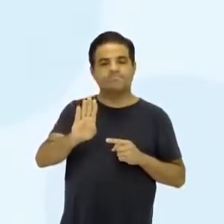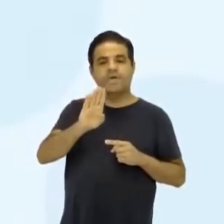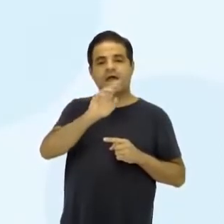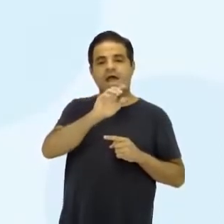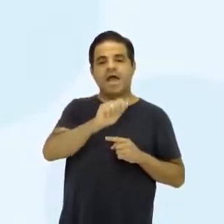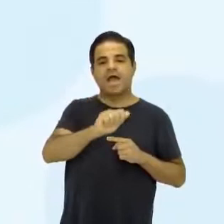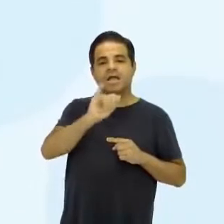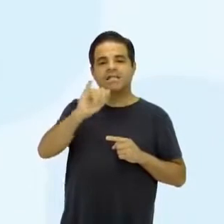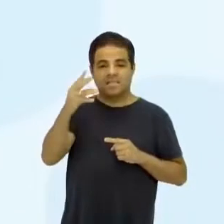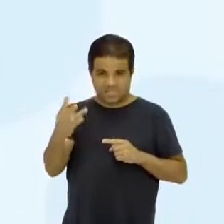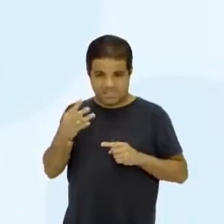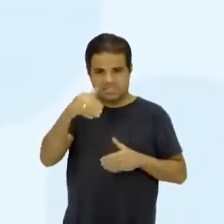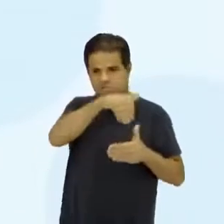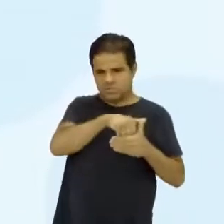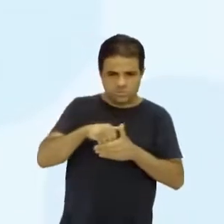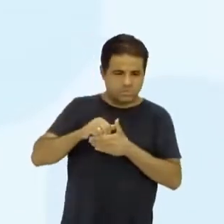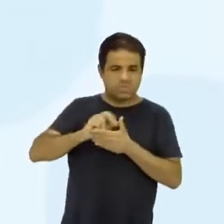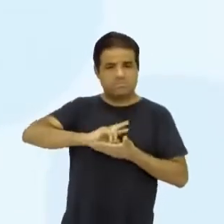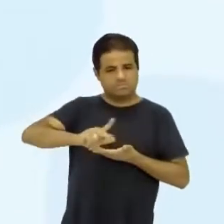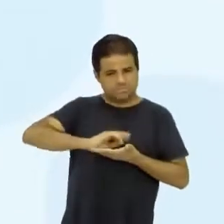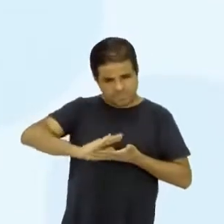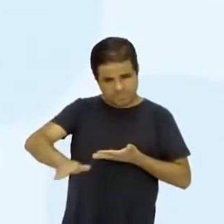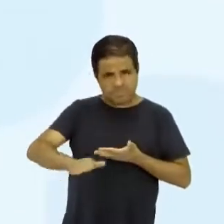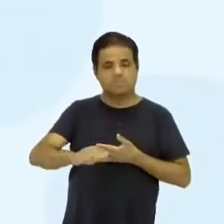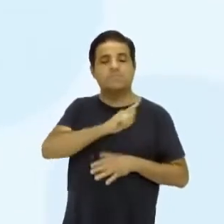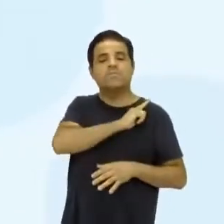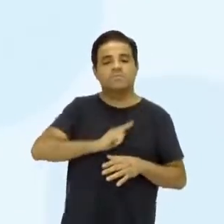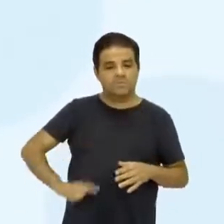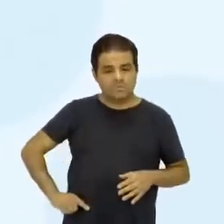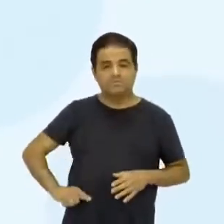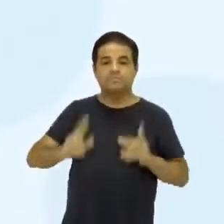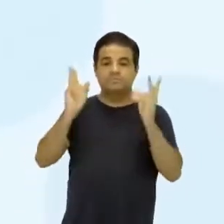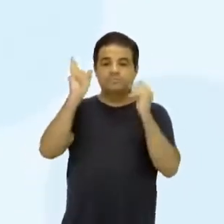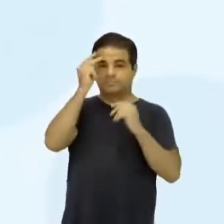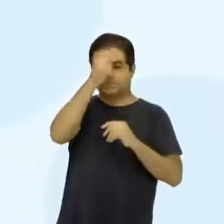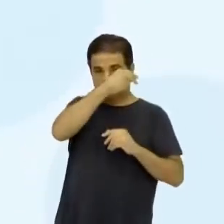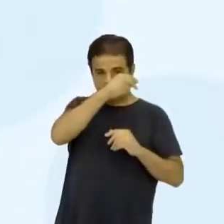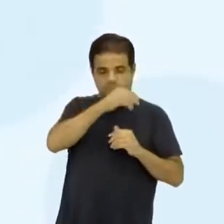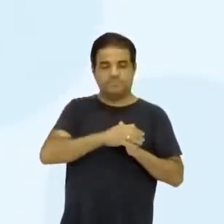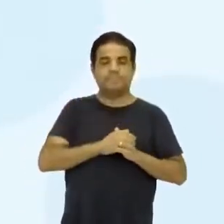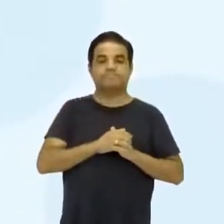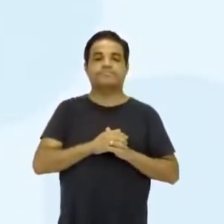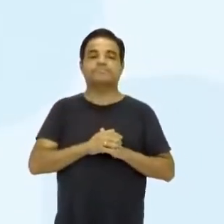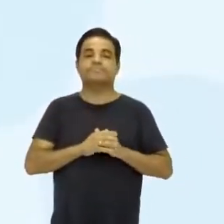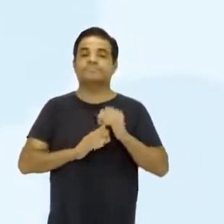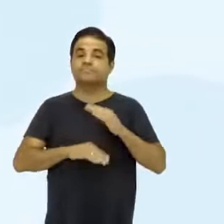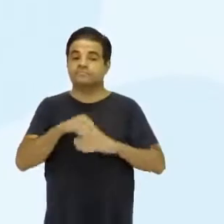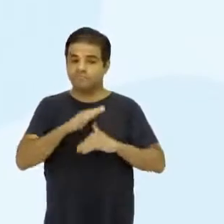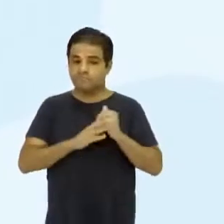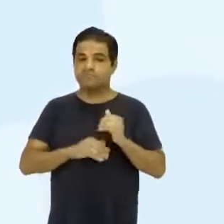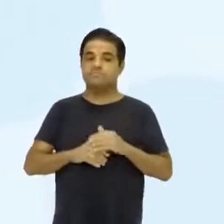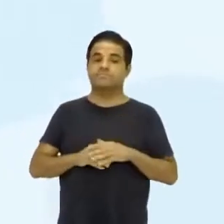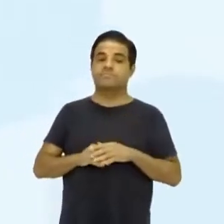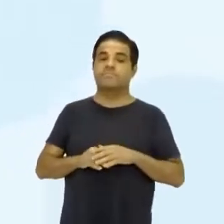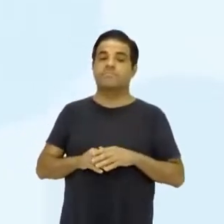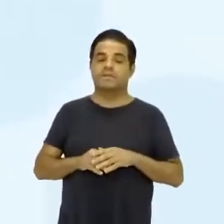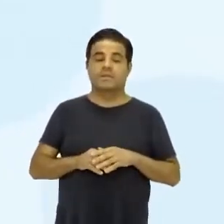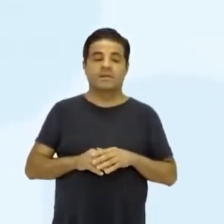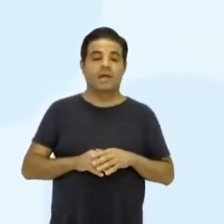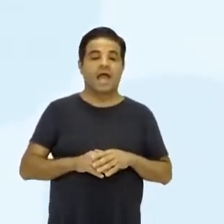AI-3, eleições indiretas para governadores e prefeitos. Atos institucionais.